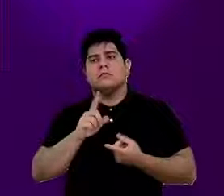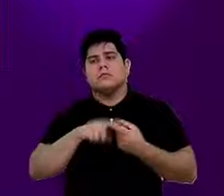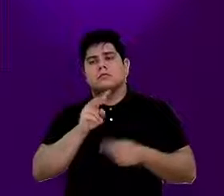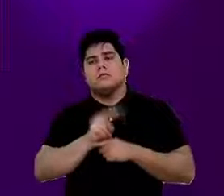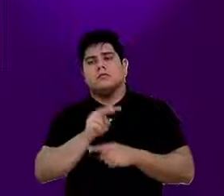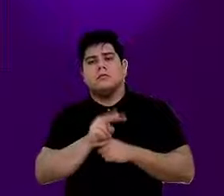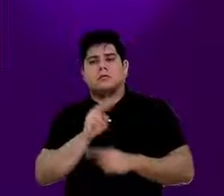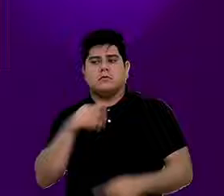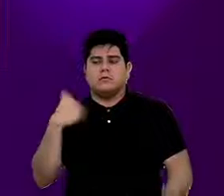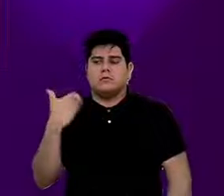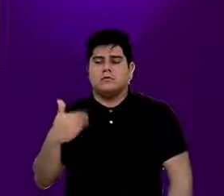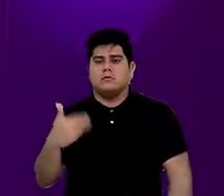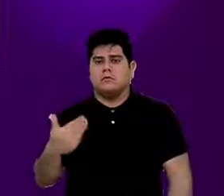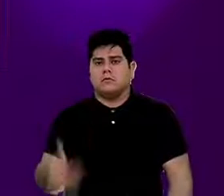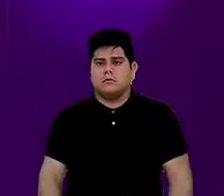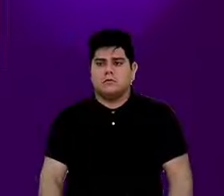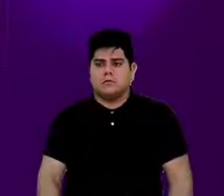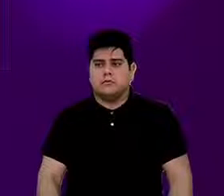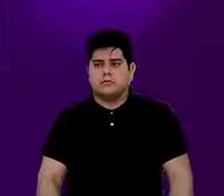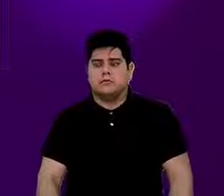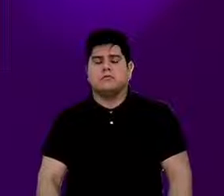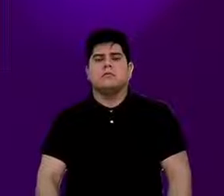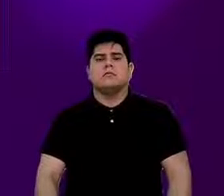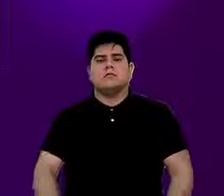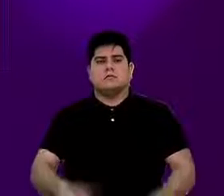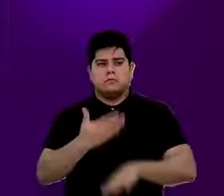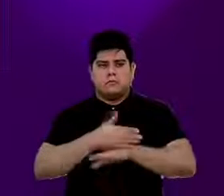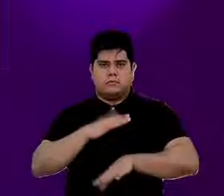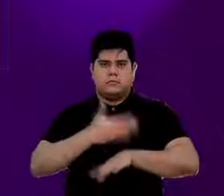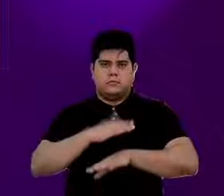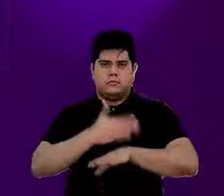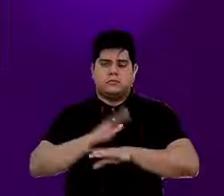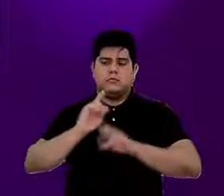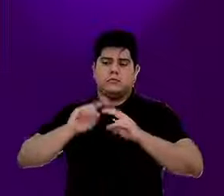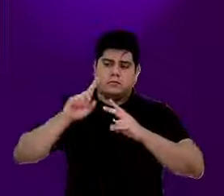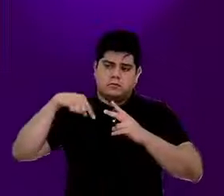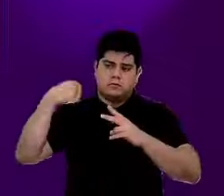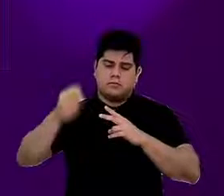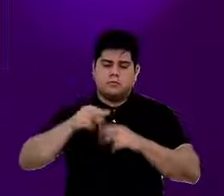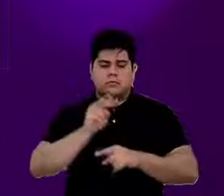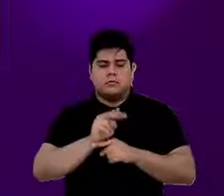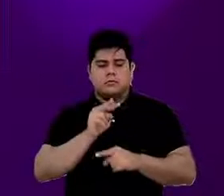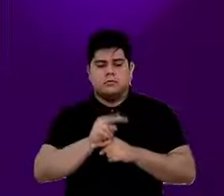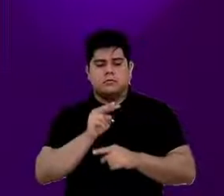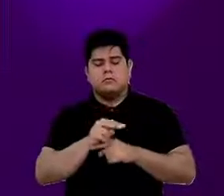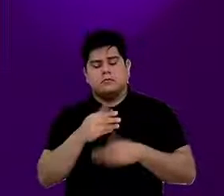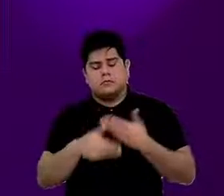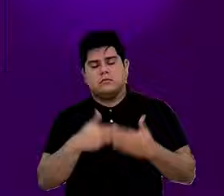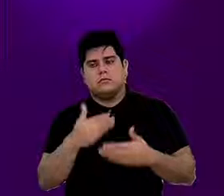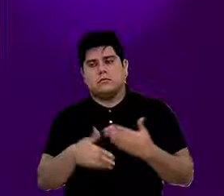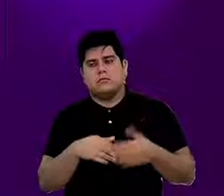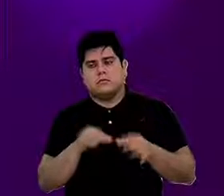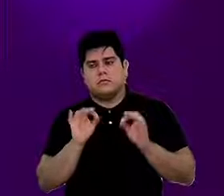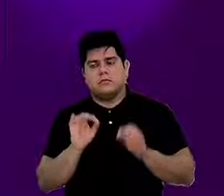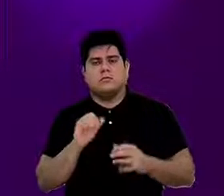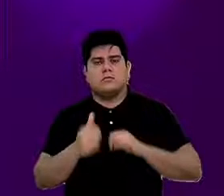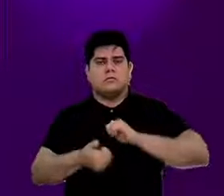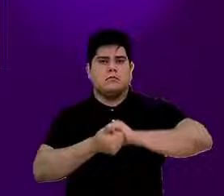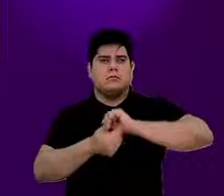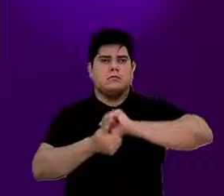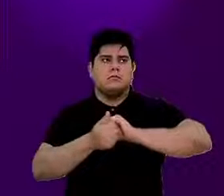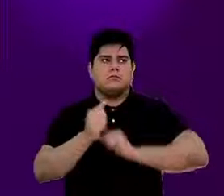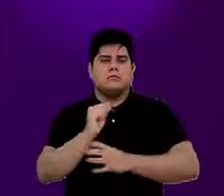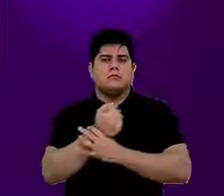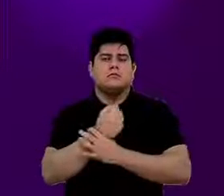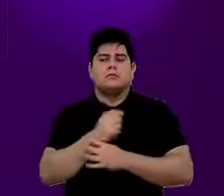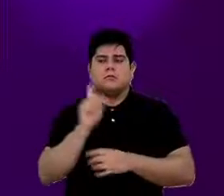monitorados continuamente. Se faz os treinamentos e depois monitora-se e vai-se para a certificação de qualidade, que é um